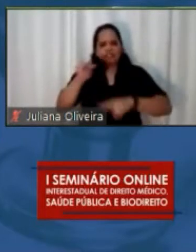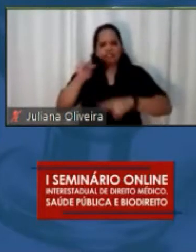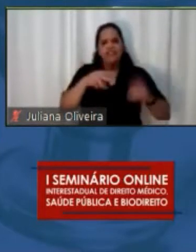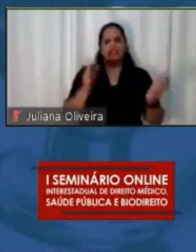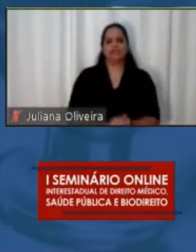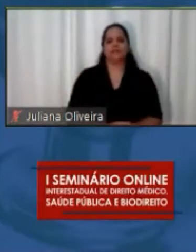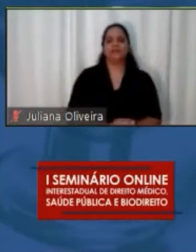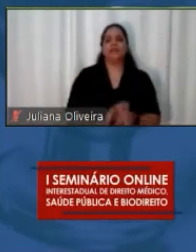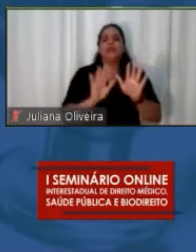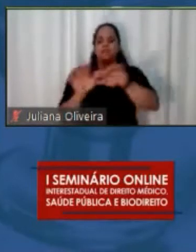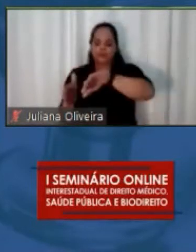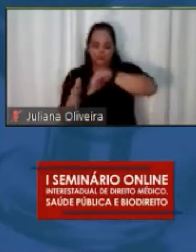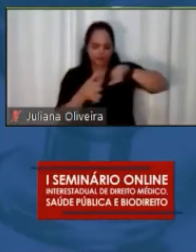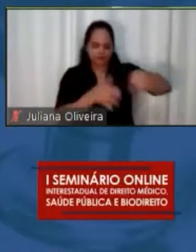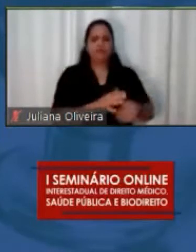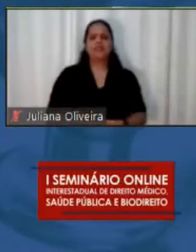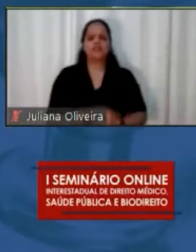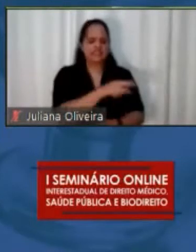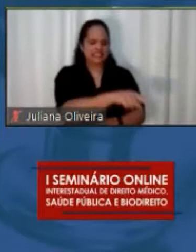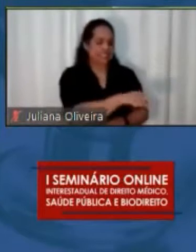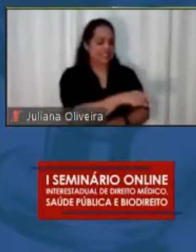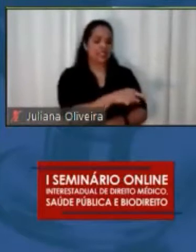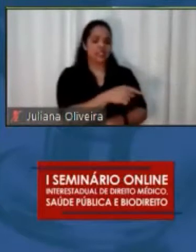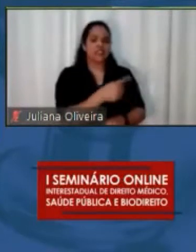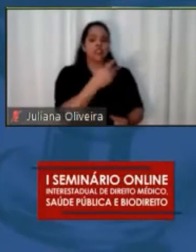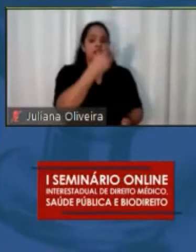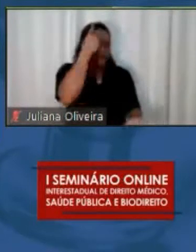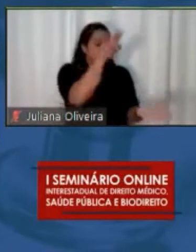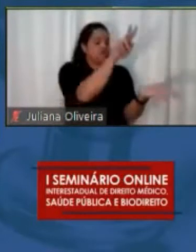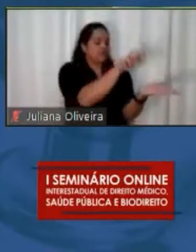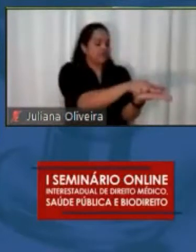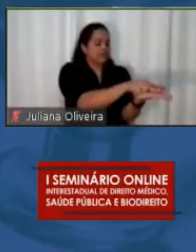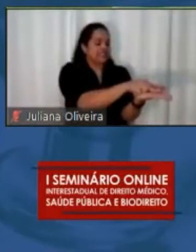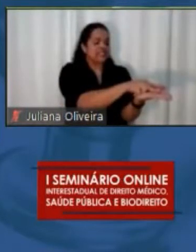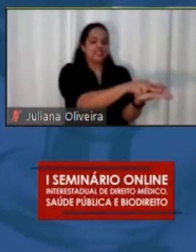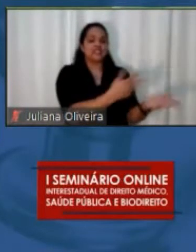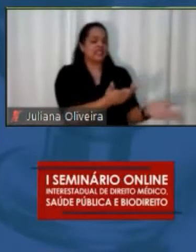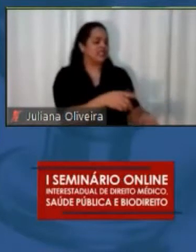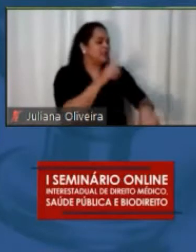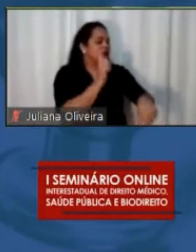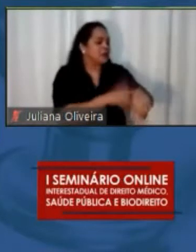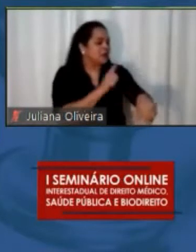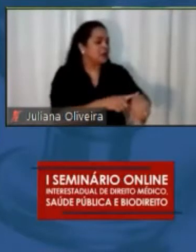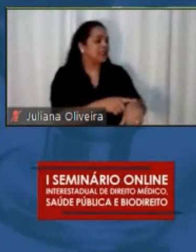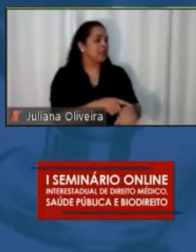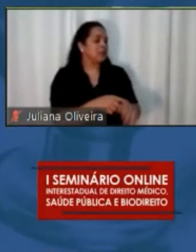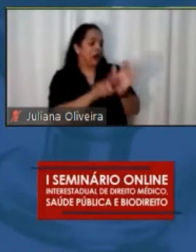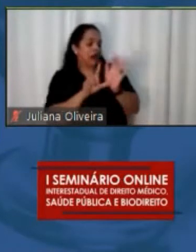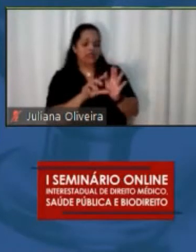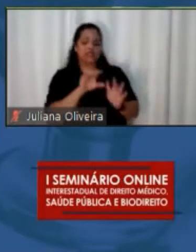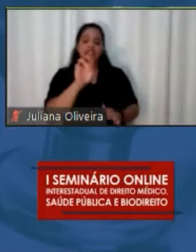tempo de preparar ele para poder tomar eritropoetina? Esse trabalho é um trabalho muito interessante,